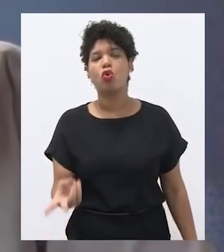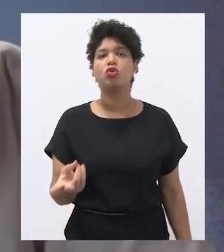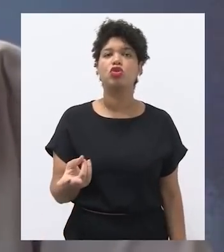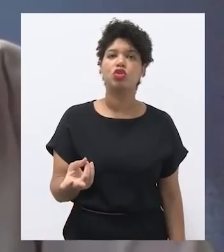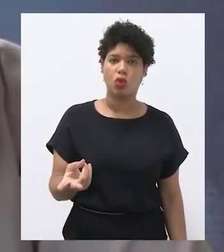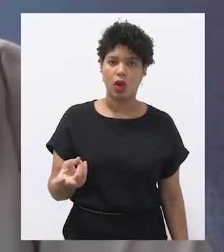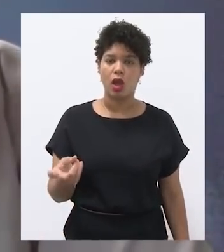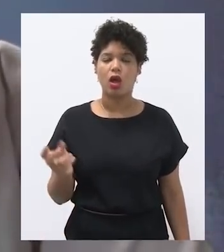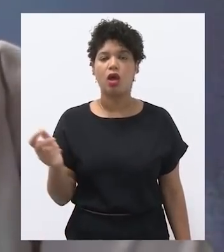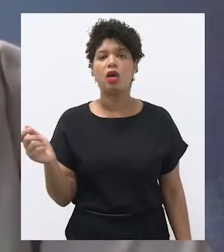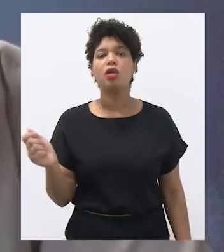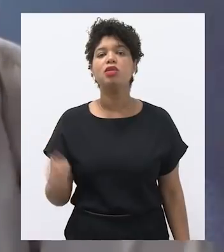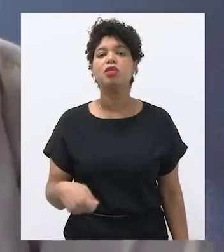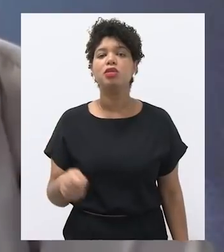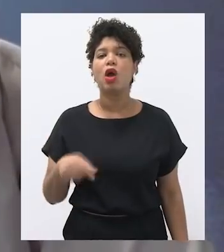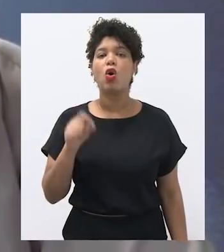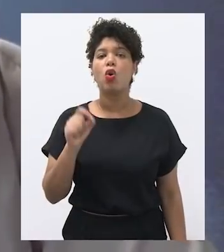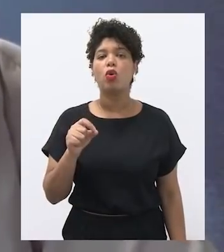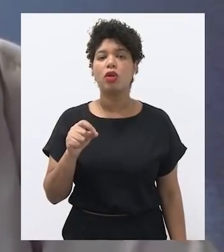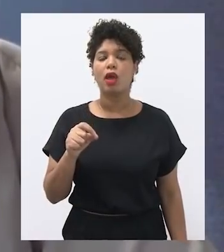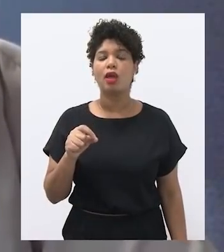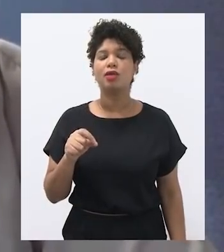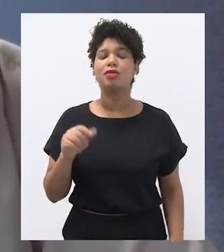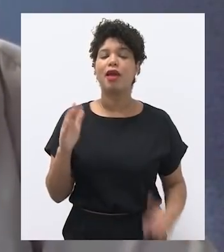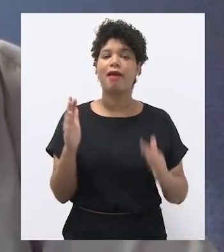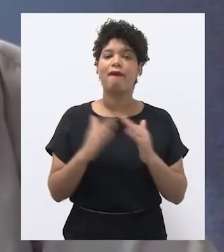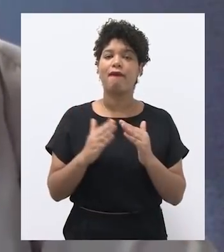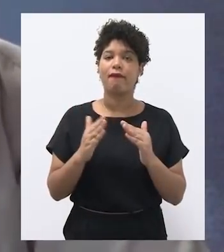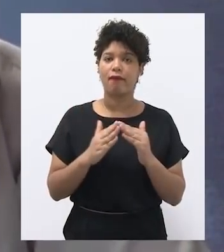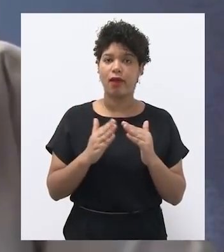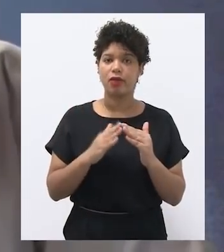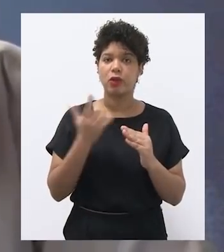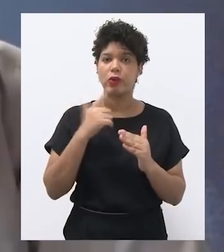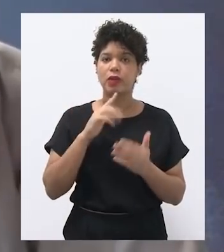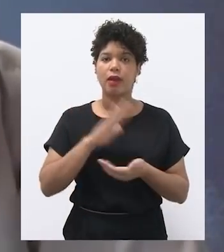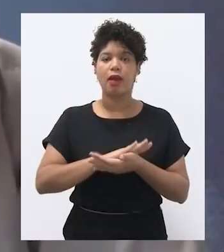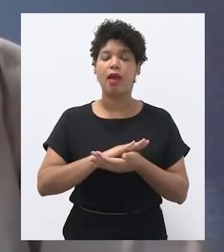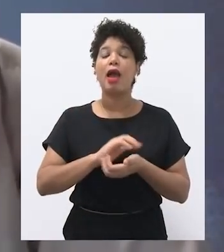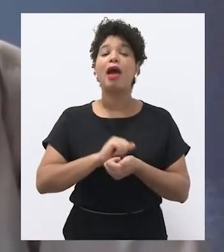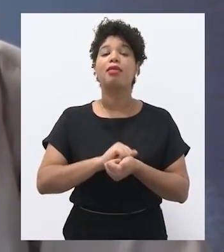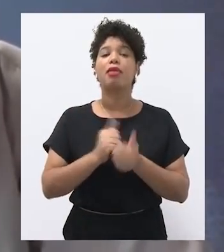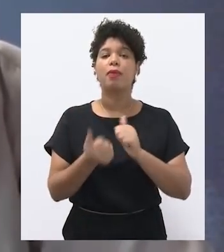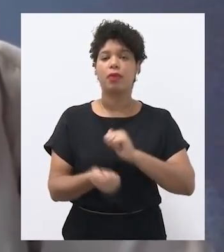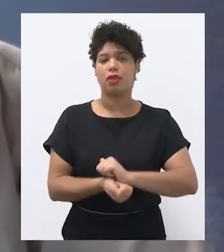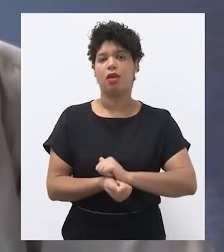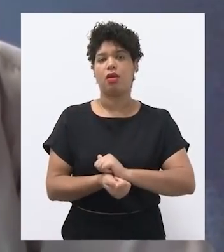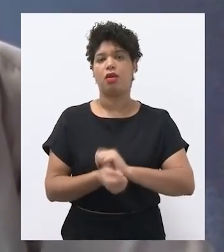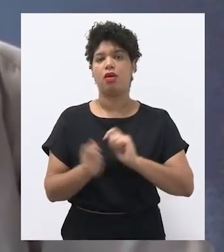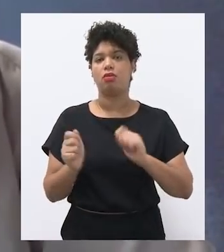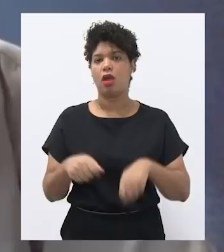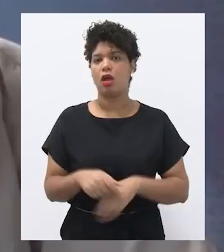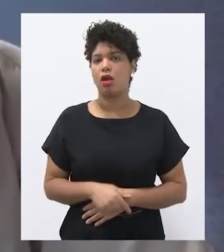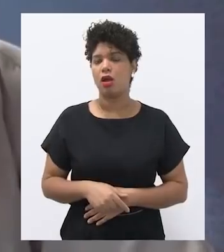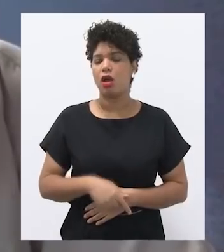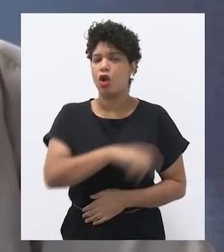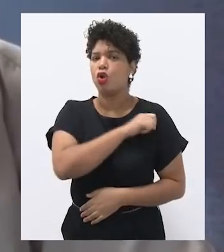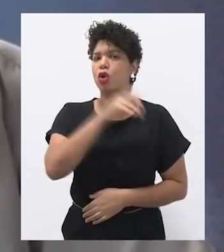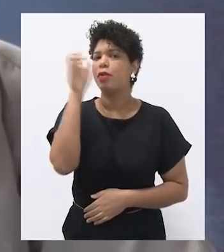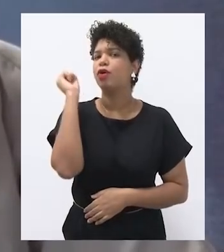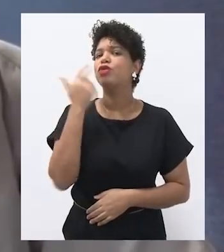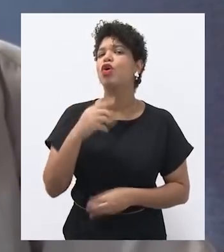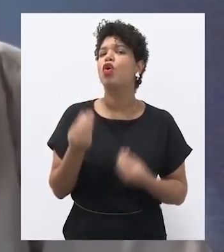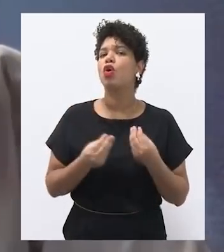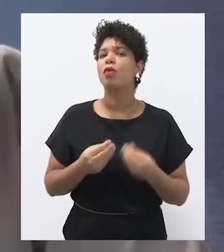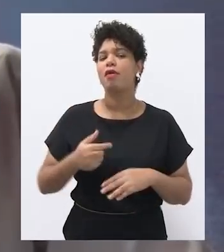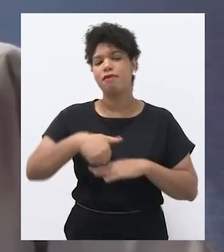continuarmos, aliás, com o trabalho sendo realizado pelas escolas, os alunos aprendendo e etc. Mandamos todo mundo para